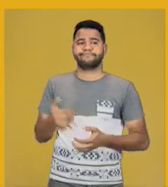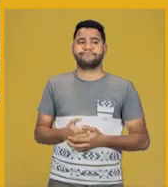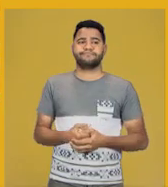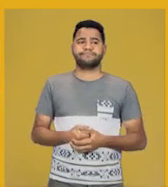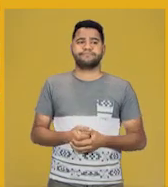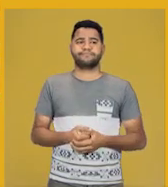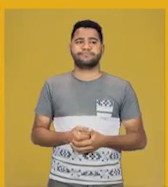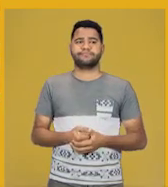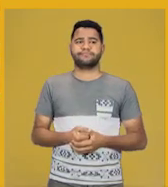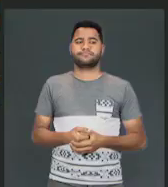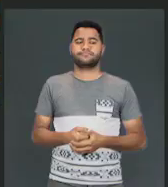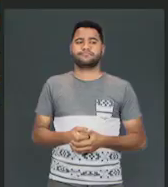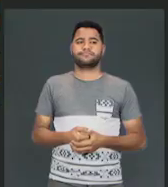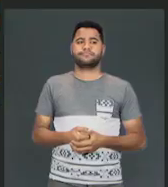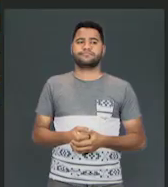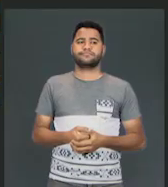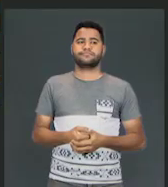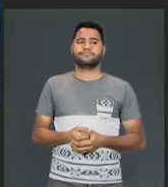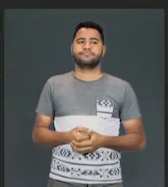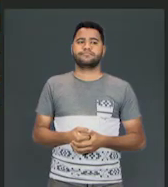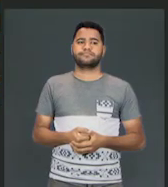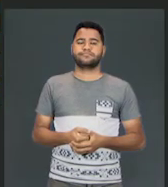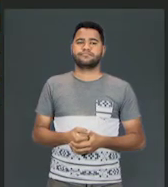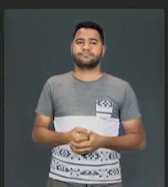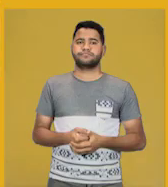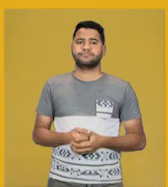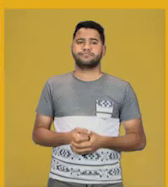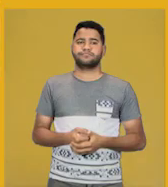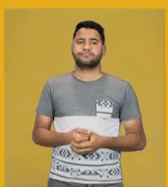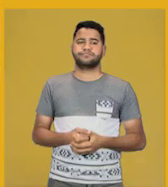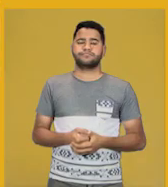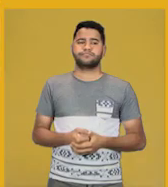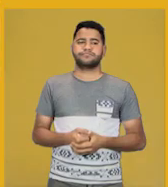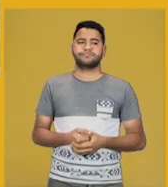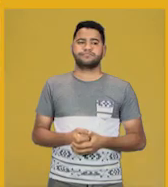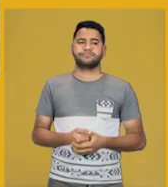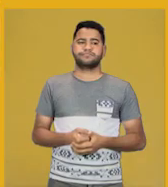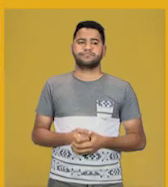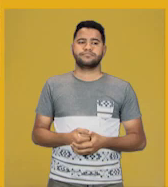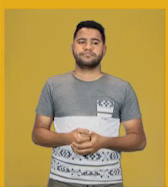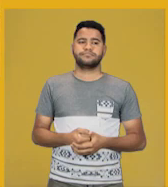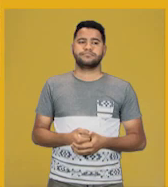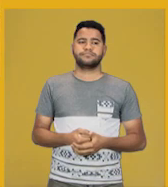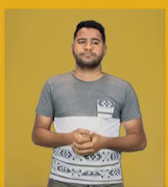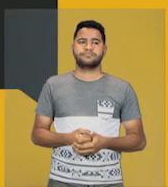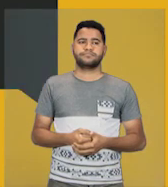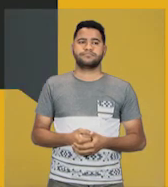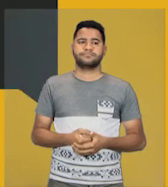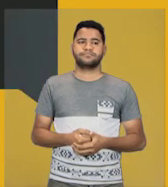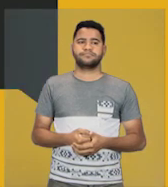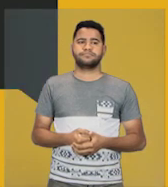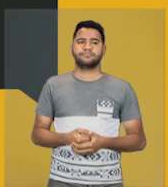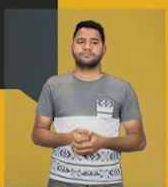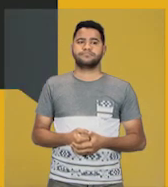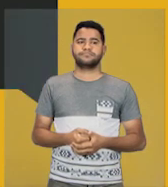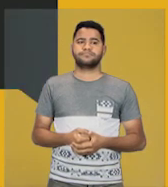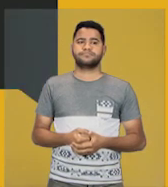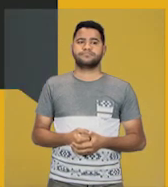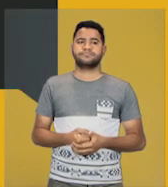so let's take Action in Crisis in Energy incrível Hermes